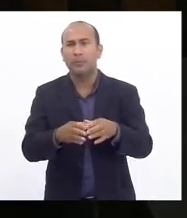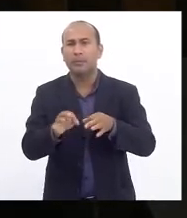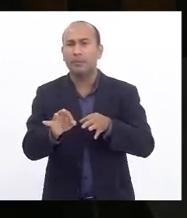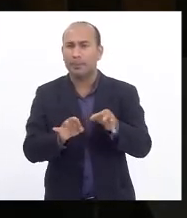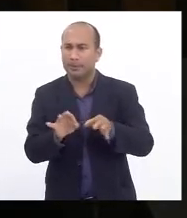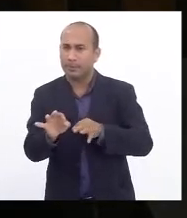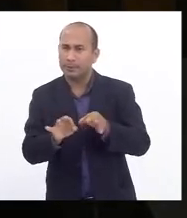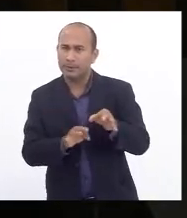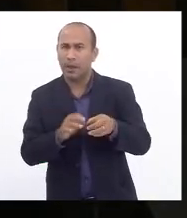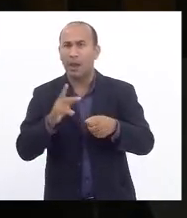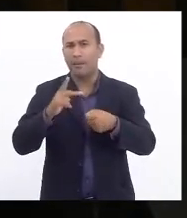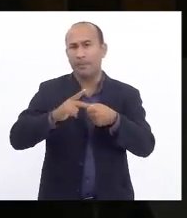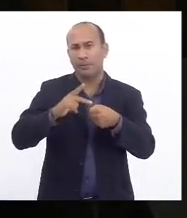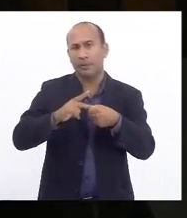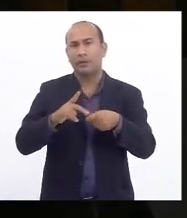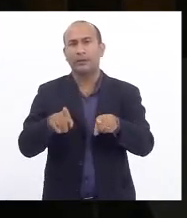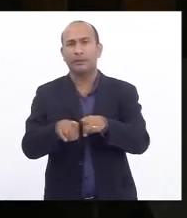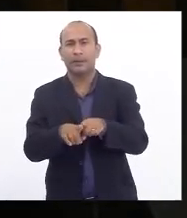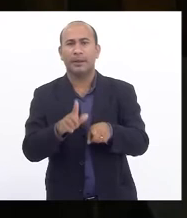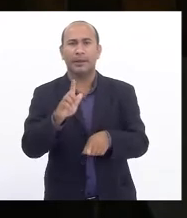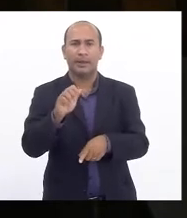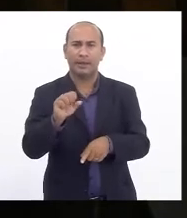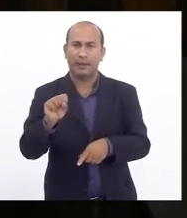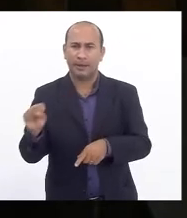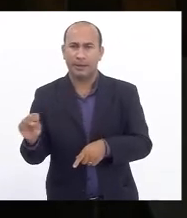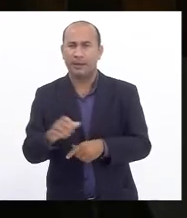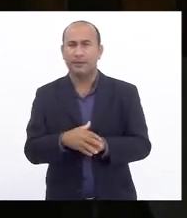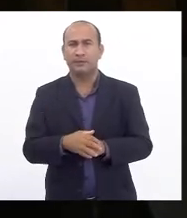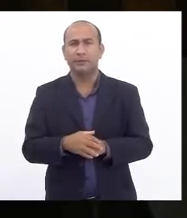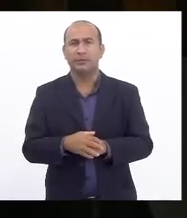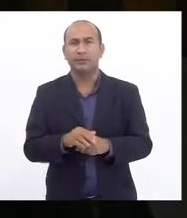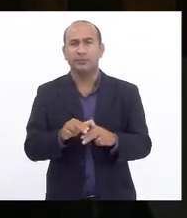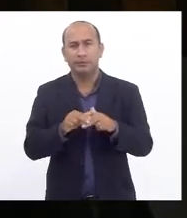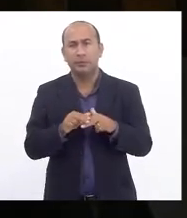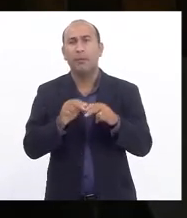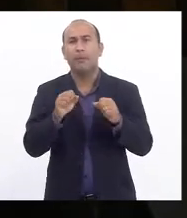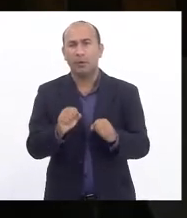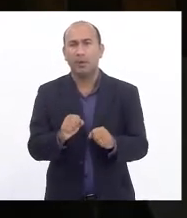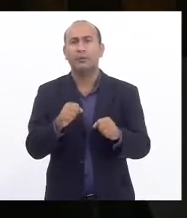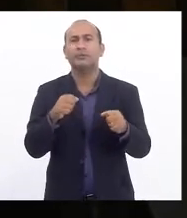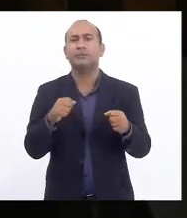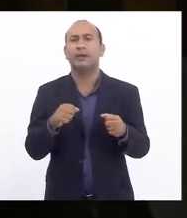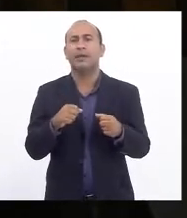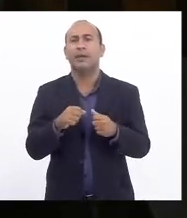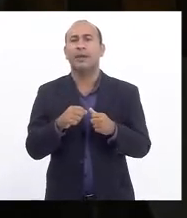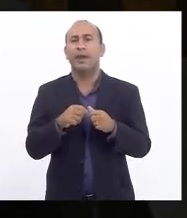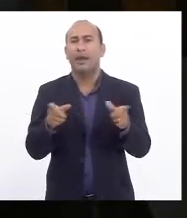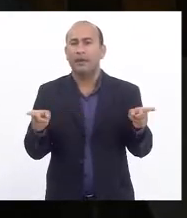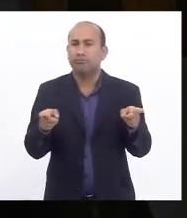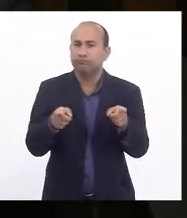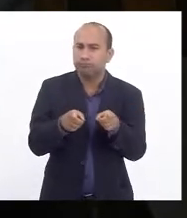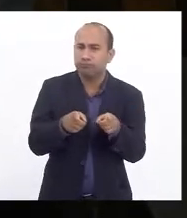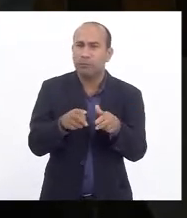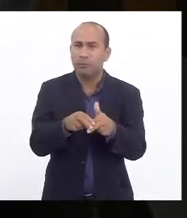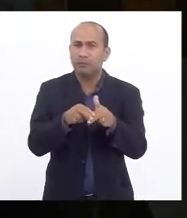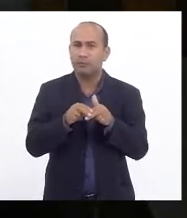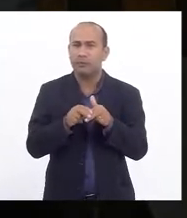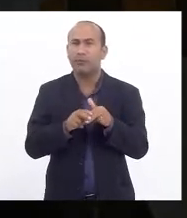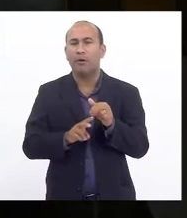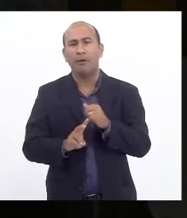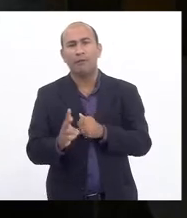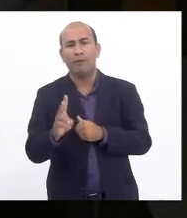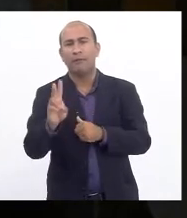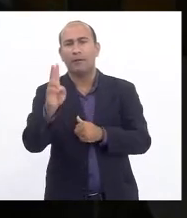de petróleo e gás e que parte desses dessas despesas pode ser Abatida dos pagar dos valores